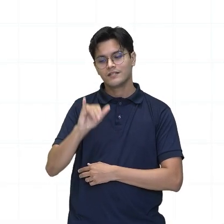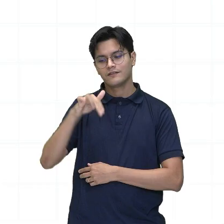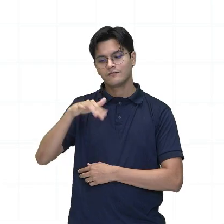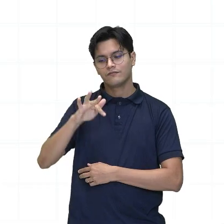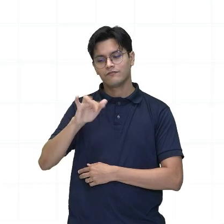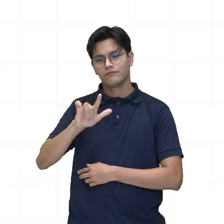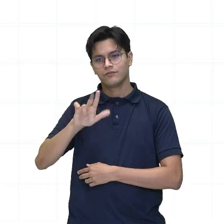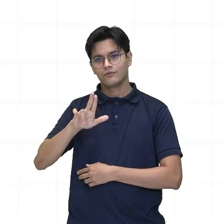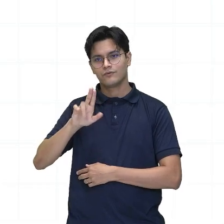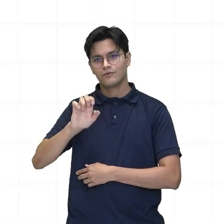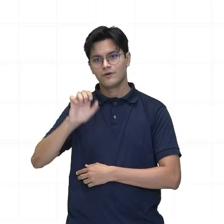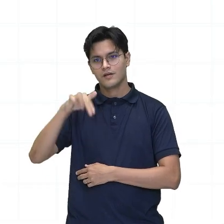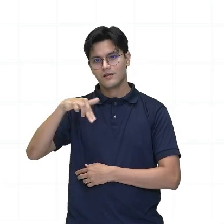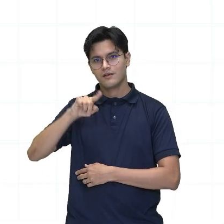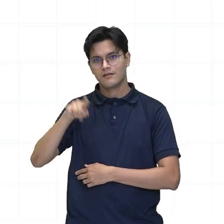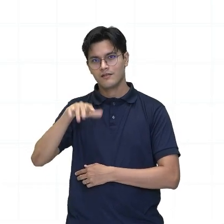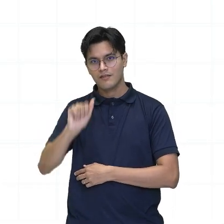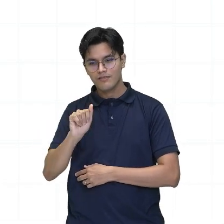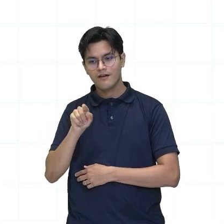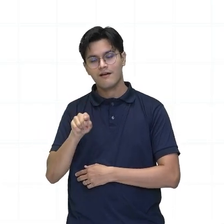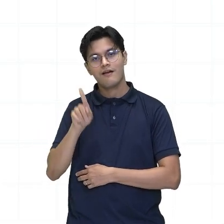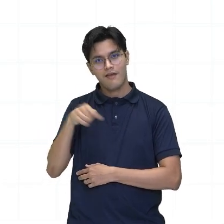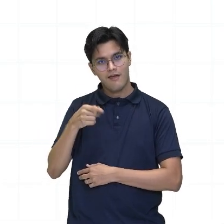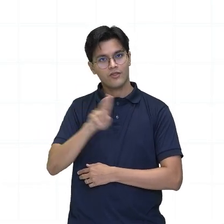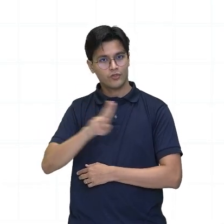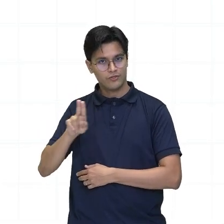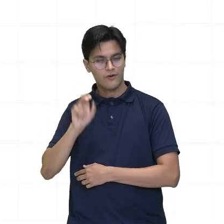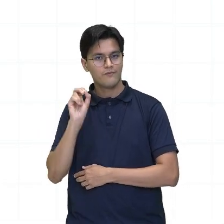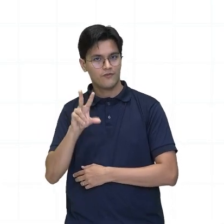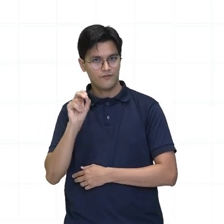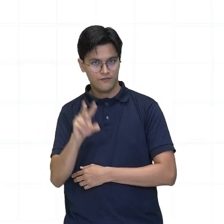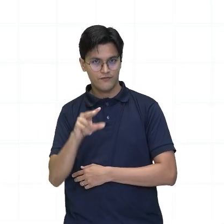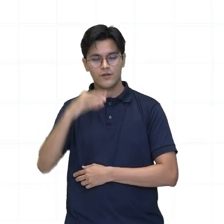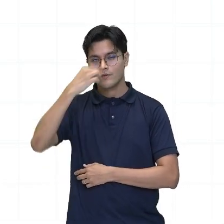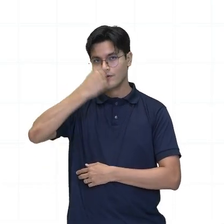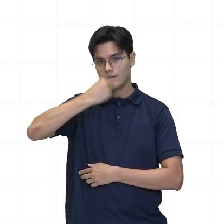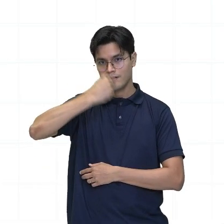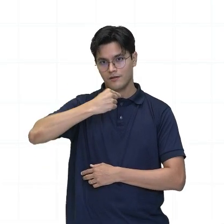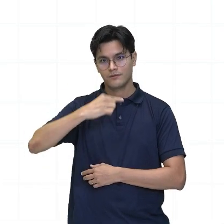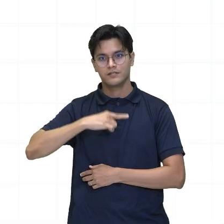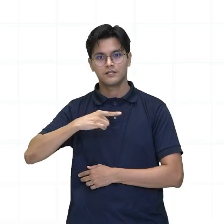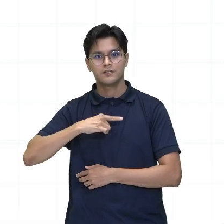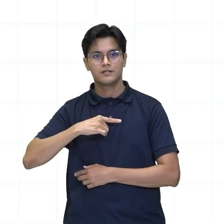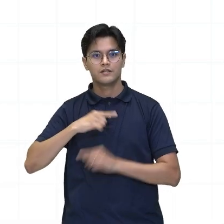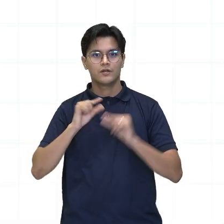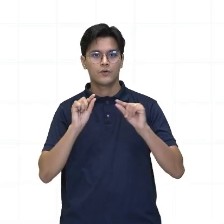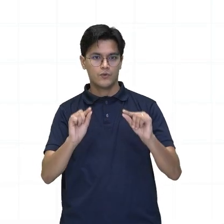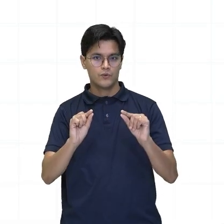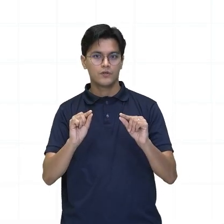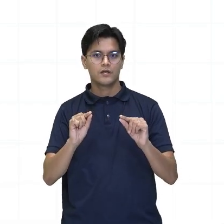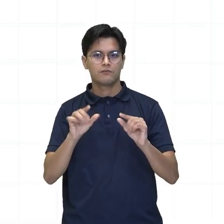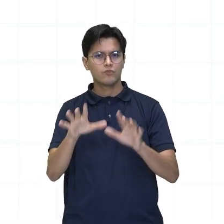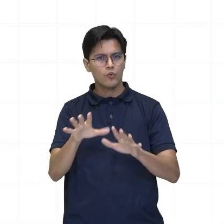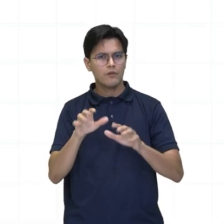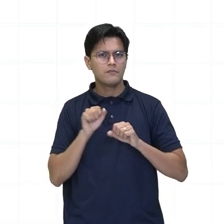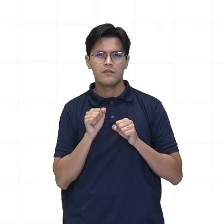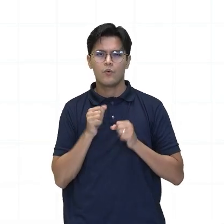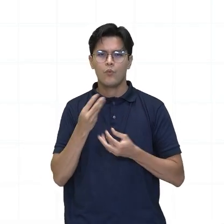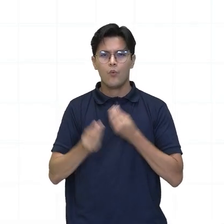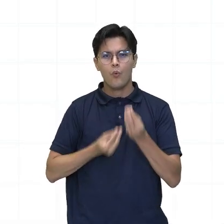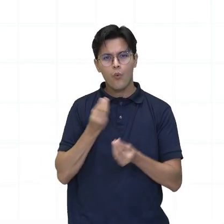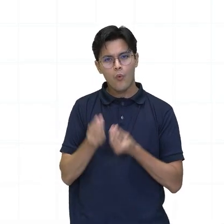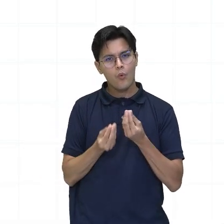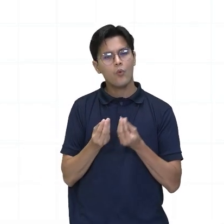do vírus causador dessa gripe comum. Contaminação aí por secreções respiratórias infectadas,